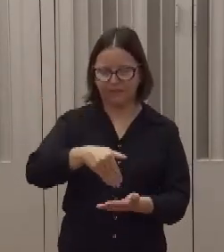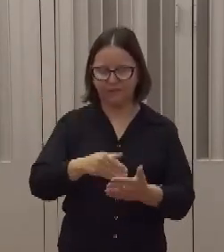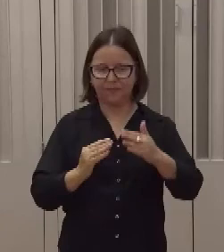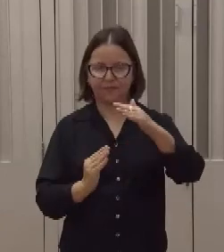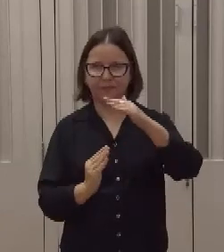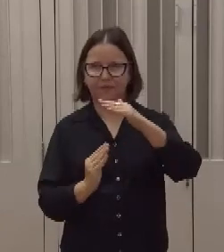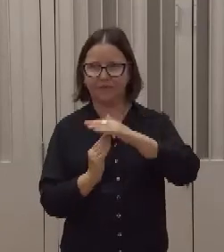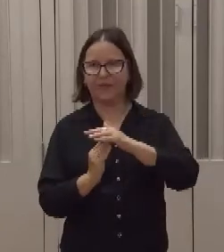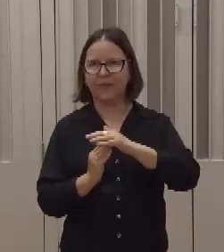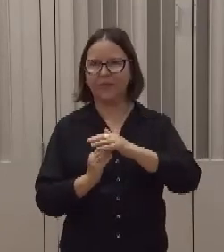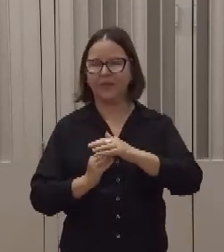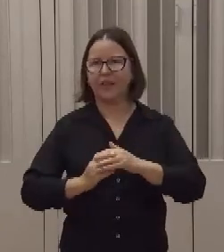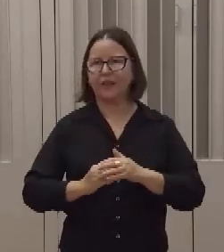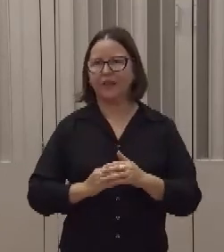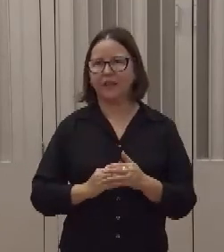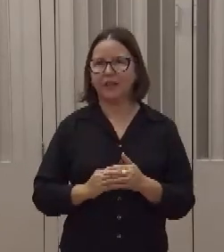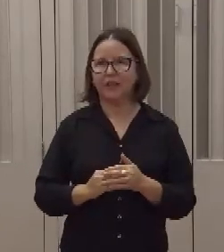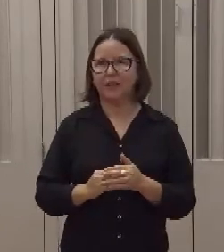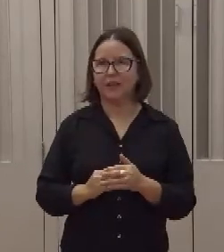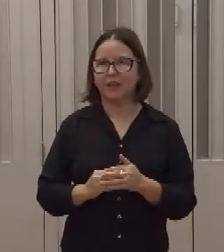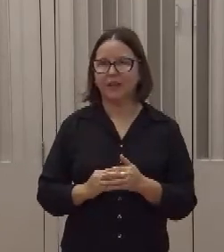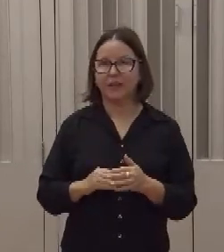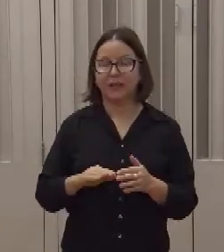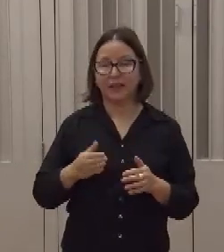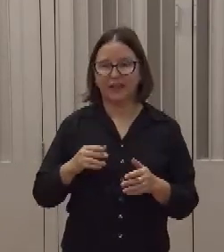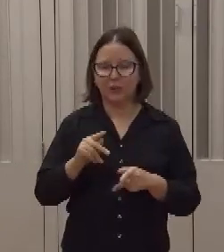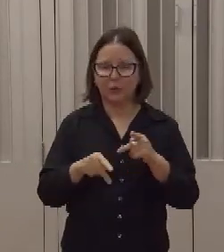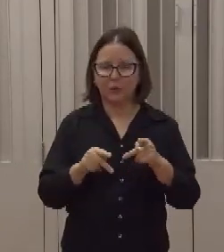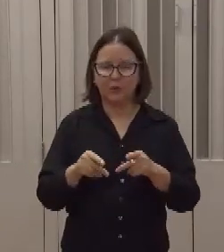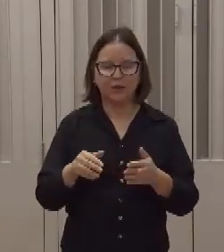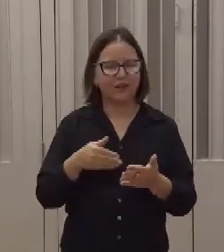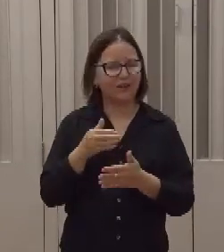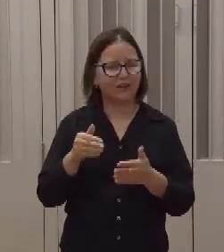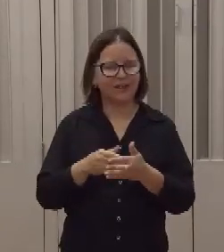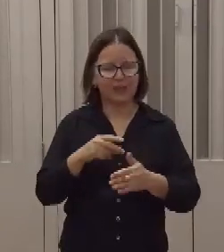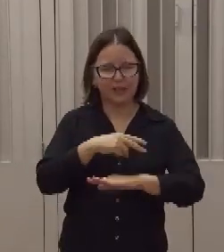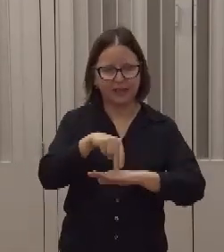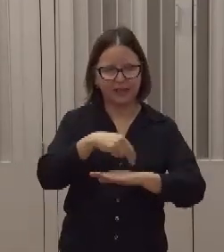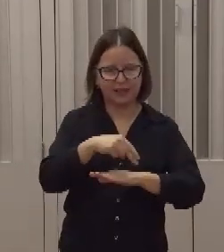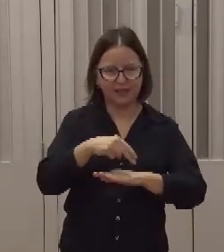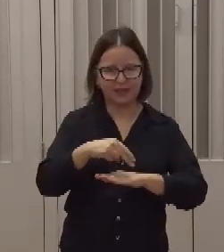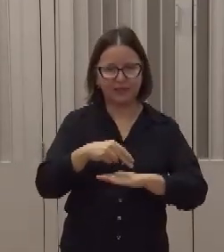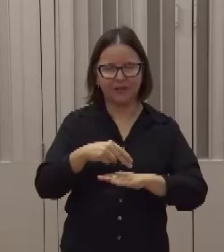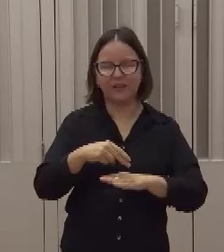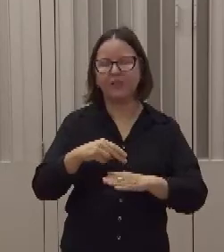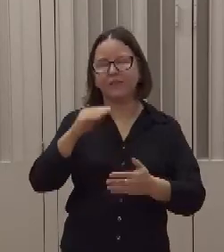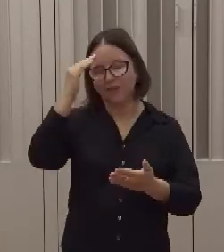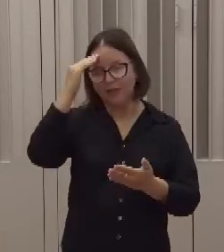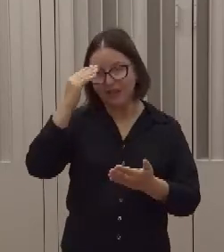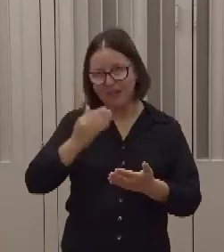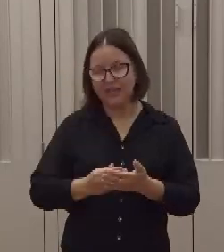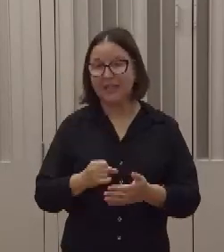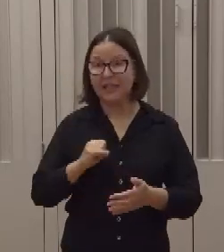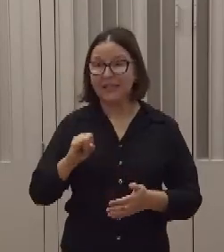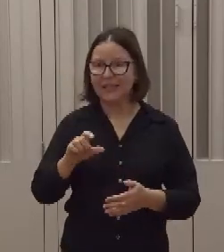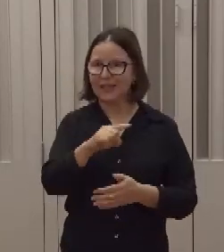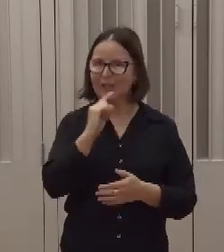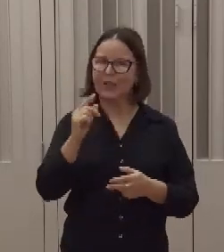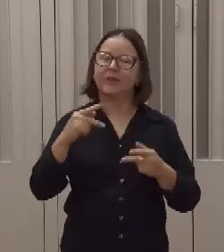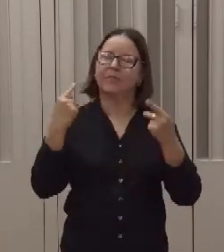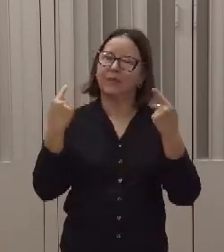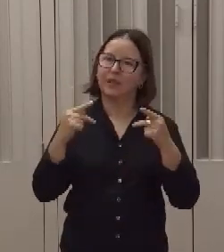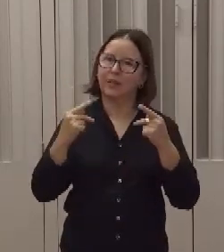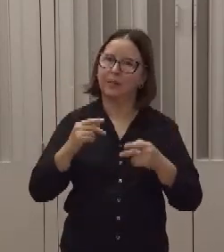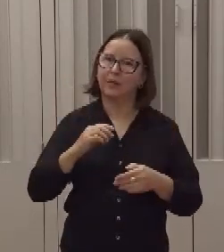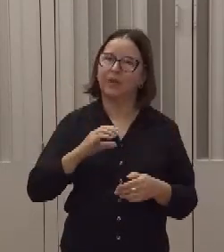meus irmãos. É essa mensagem, e é essa mensagem que a gente não pode esconder, mas sim pregar com confiança